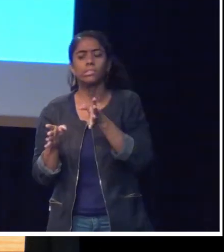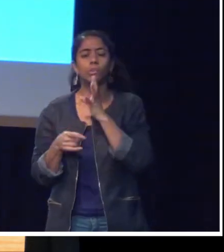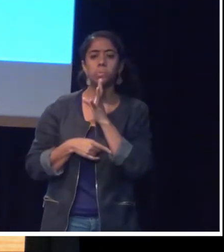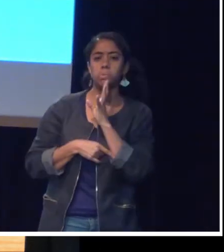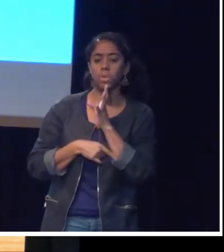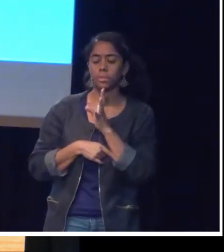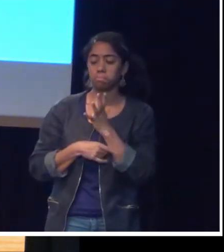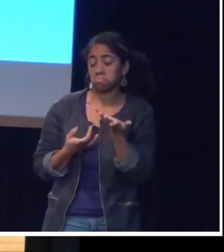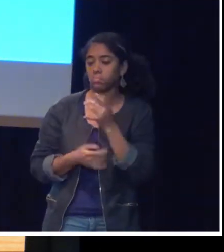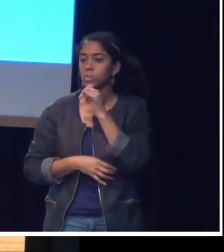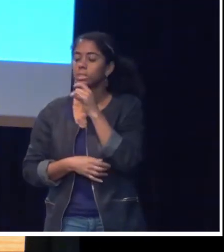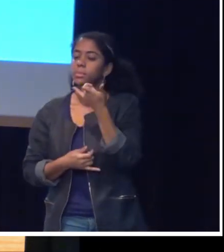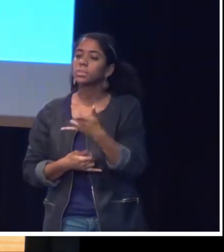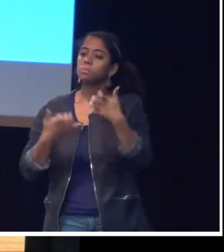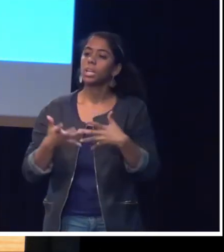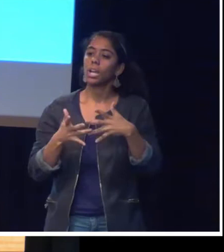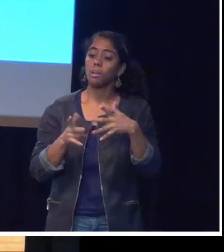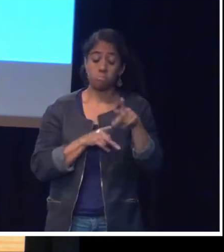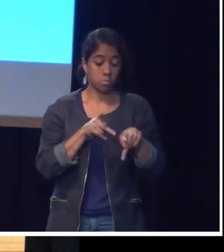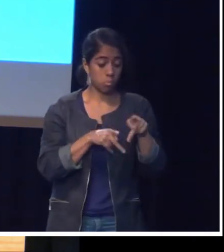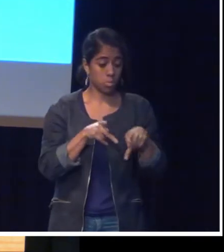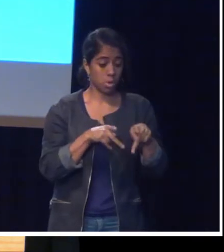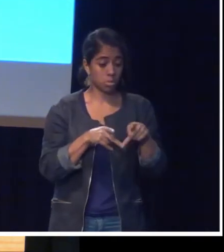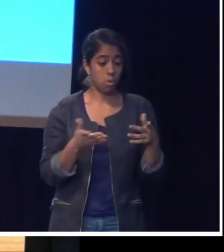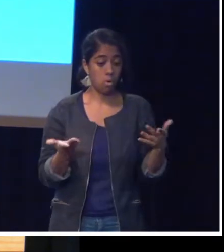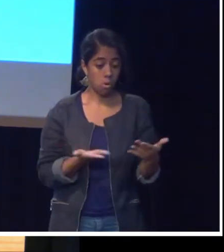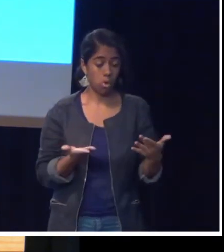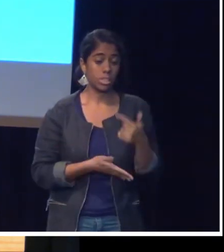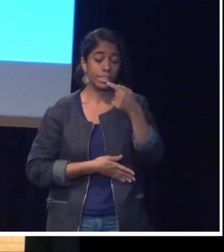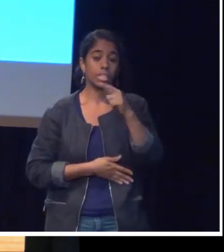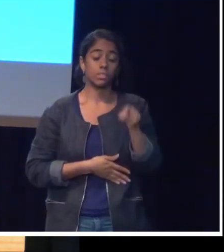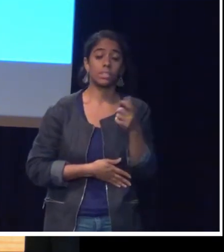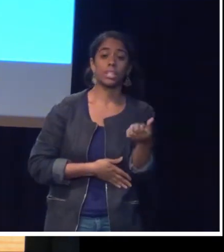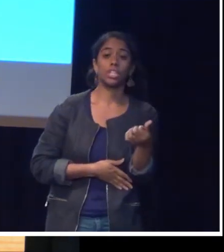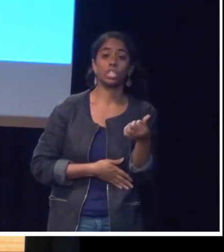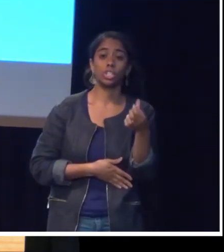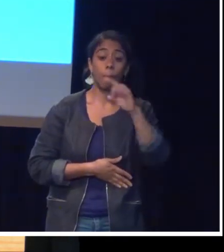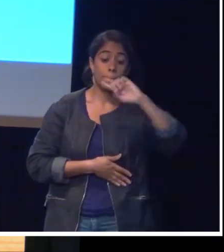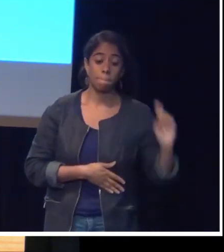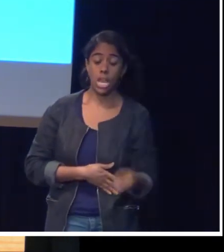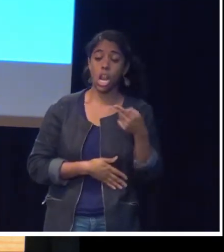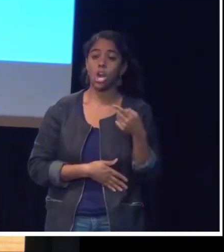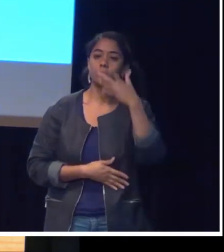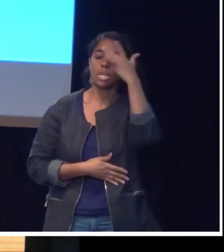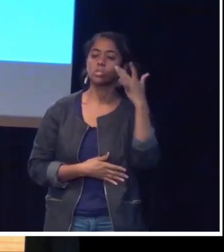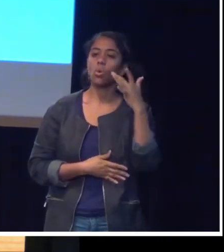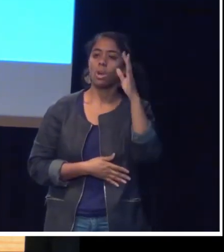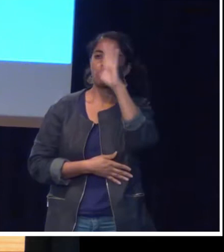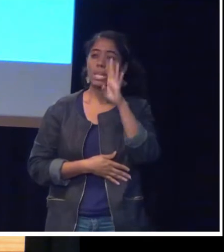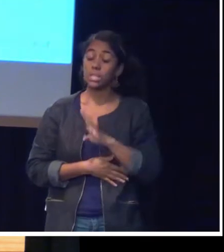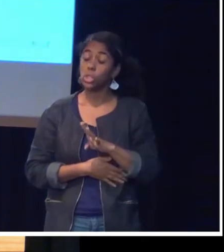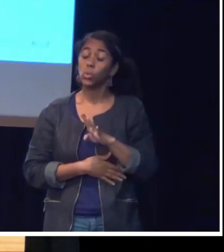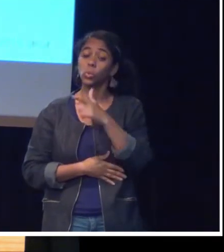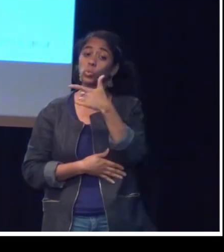de população, a população mundial hoje tem 7,6 bilhões de pessoas. A população brasileira tem 208